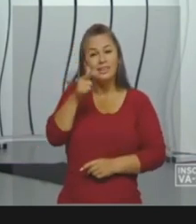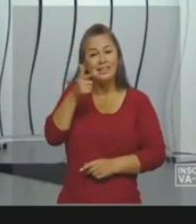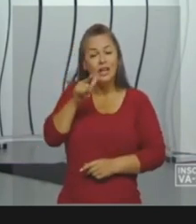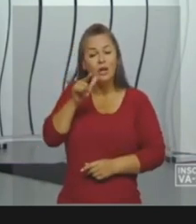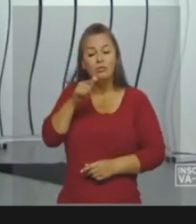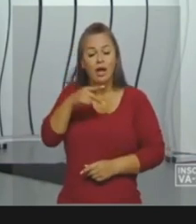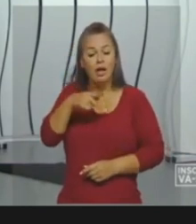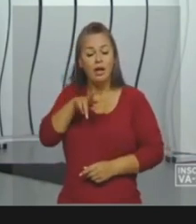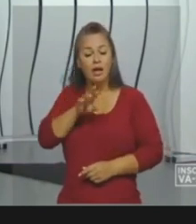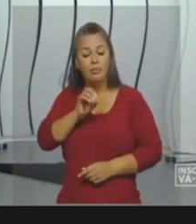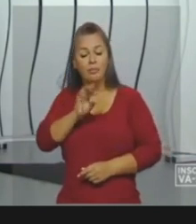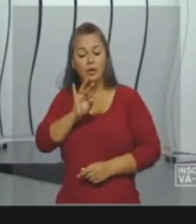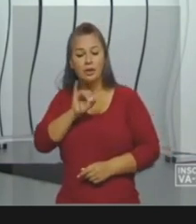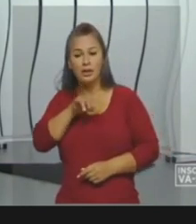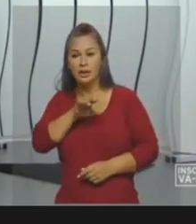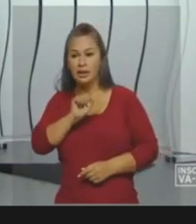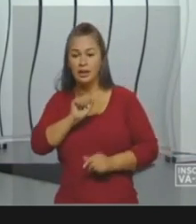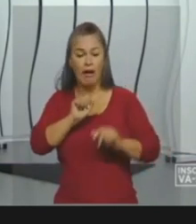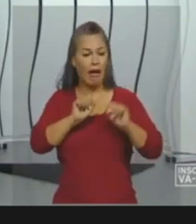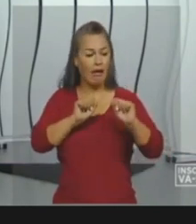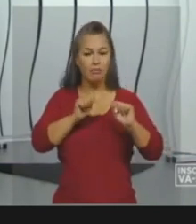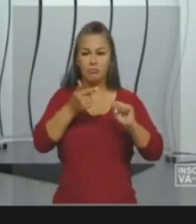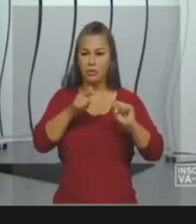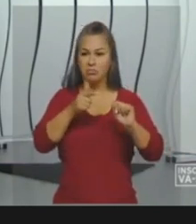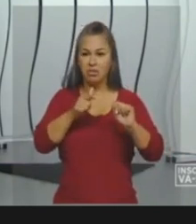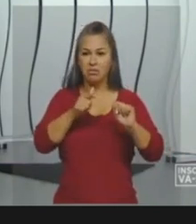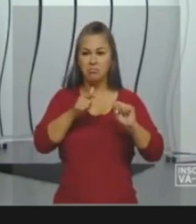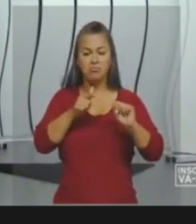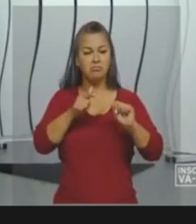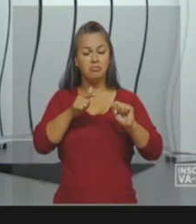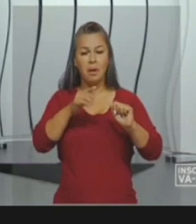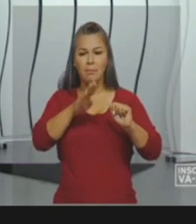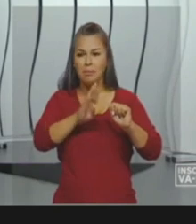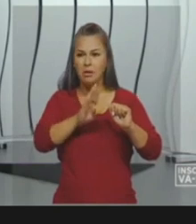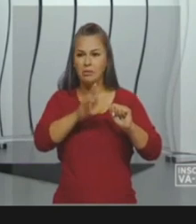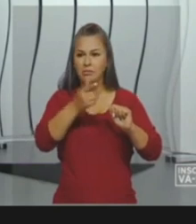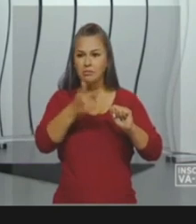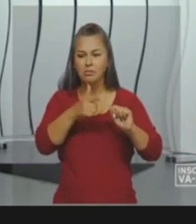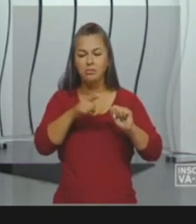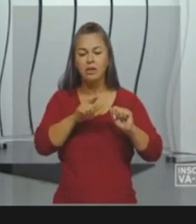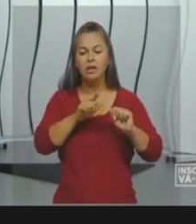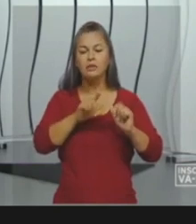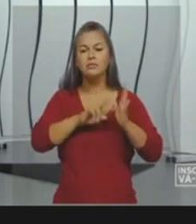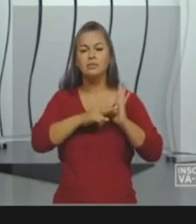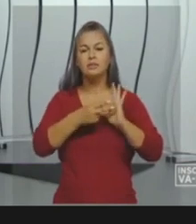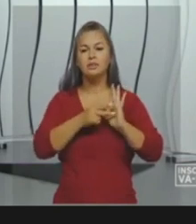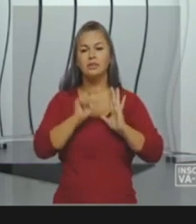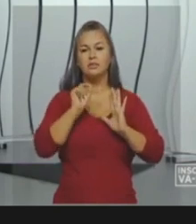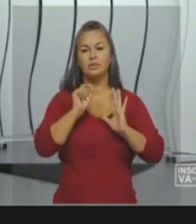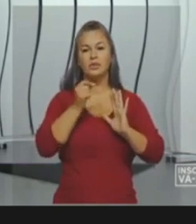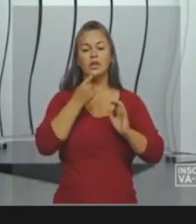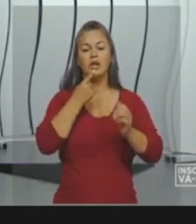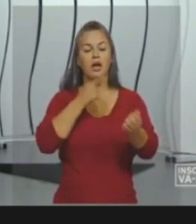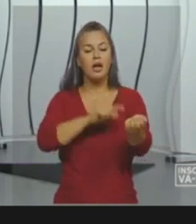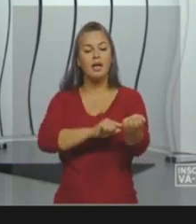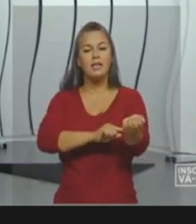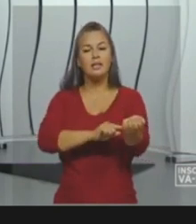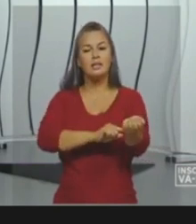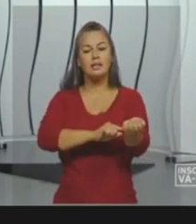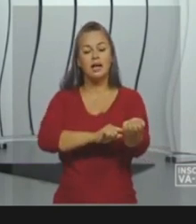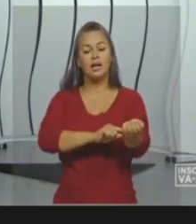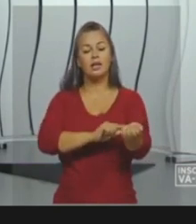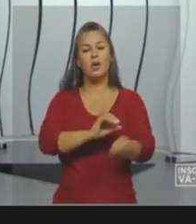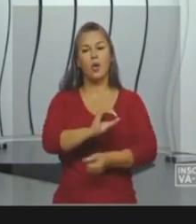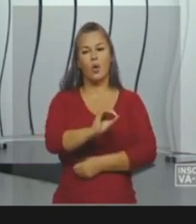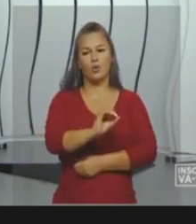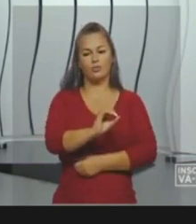nem proteína A e nem proteína B na superfície da hemácia daquela pessoa, significa que ela tem o sangue do tipo O. Então, o sangue do